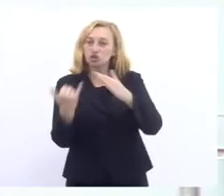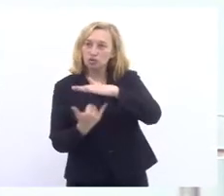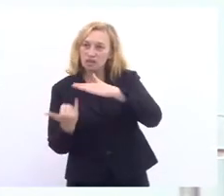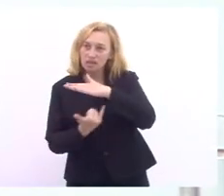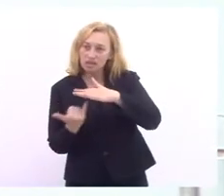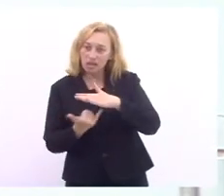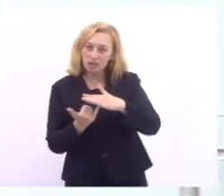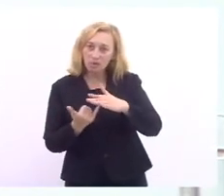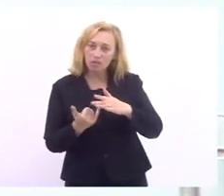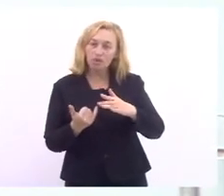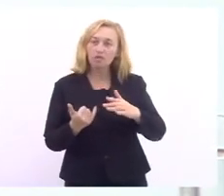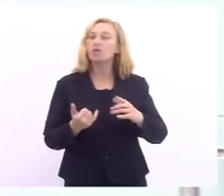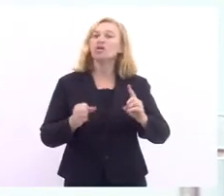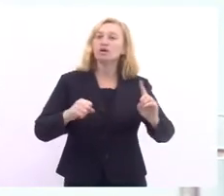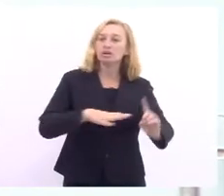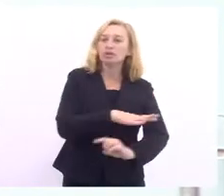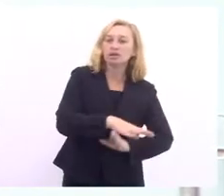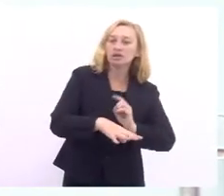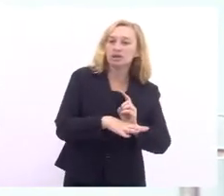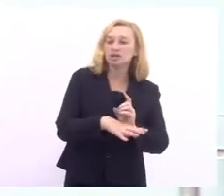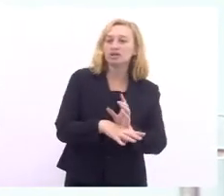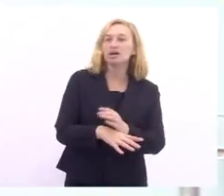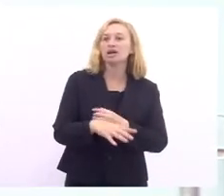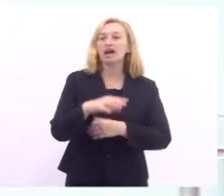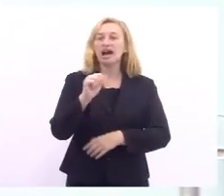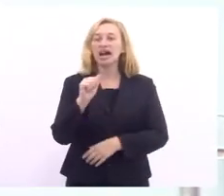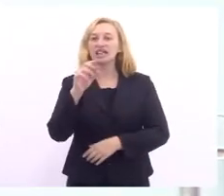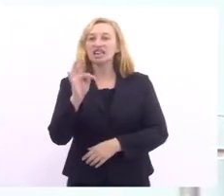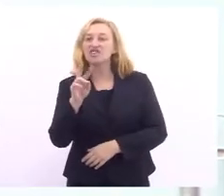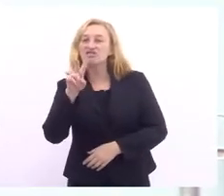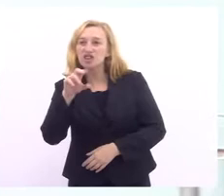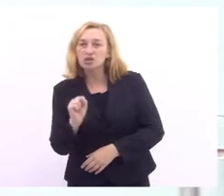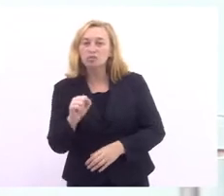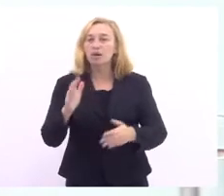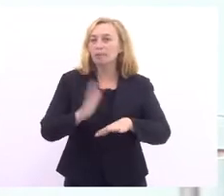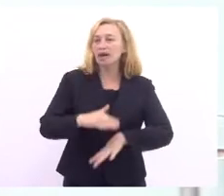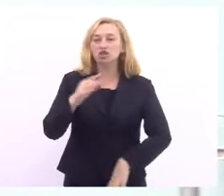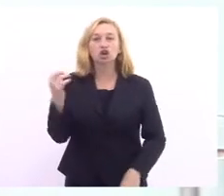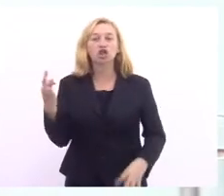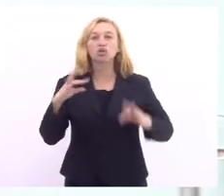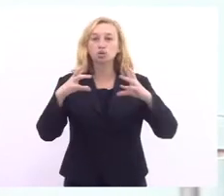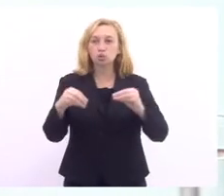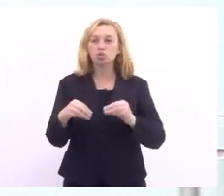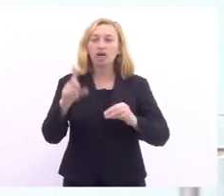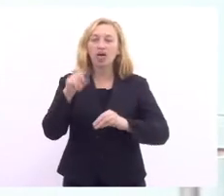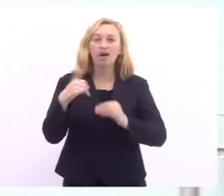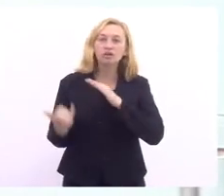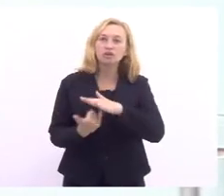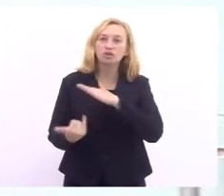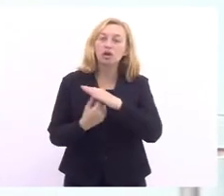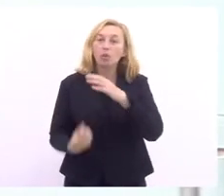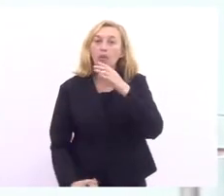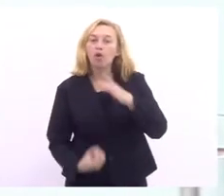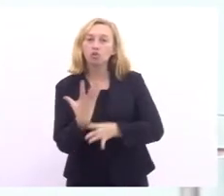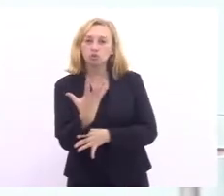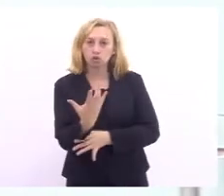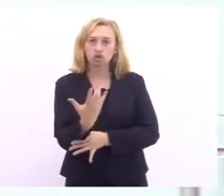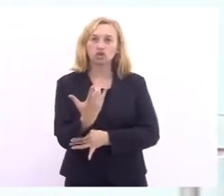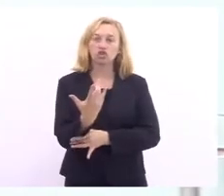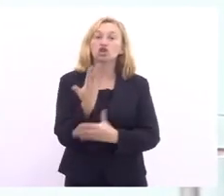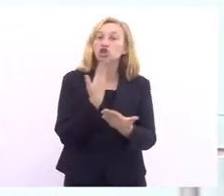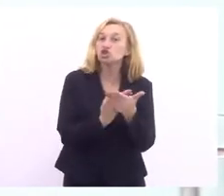no ativismo social e político já seria muito importante é mais mais do que isso é uma instituição que produz